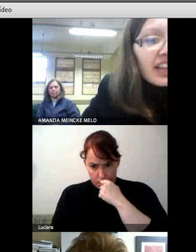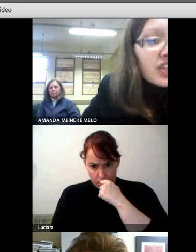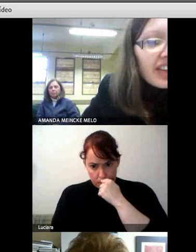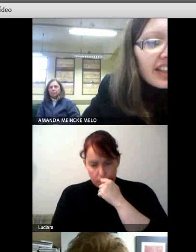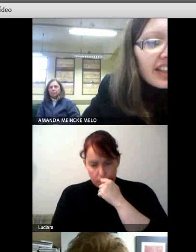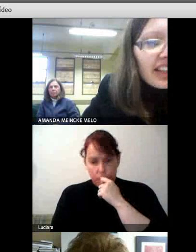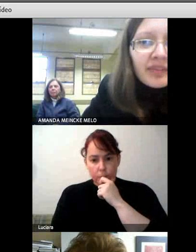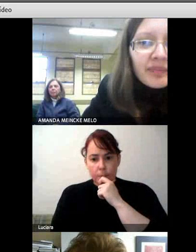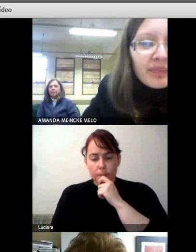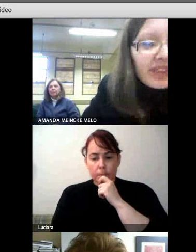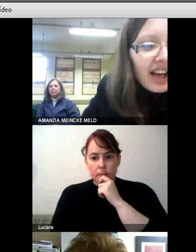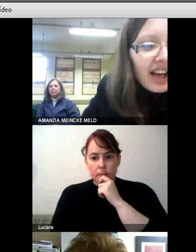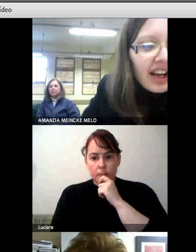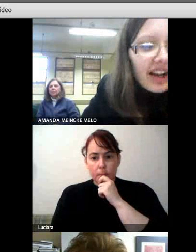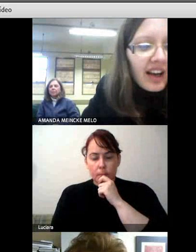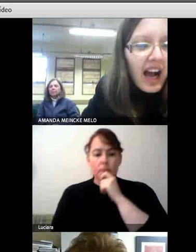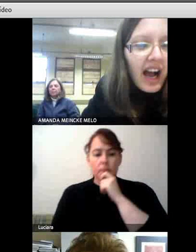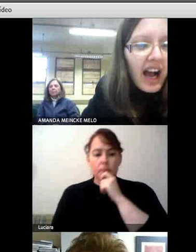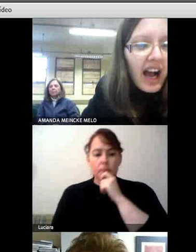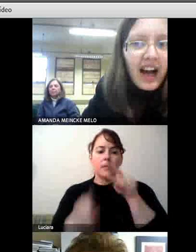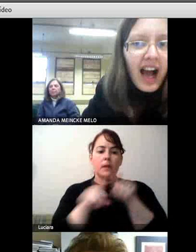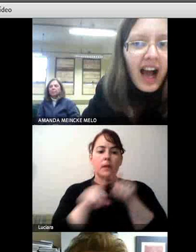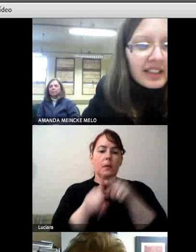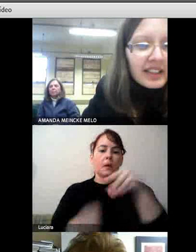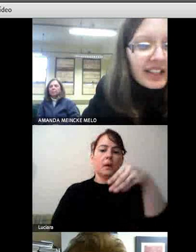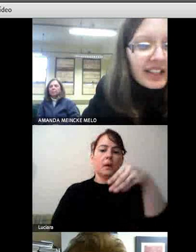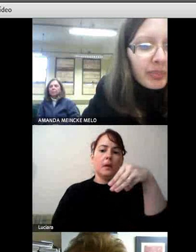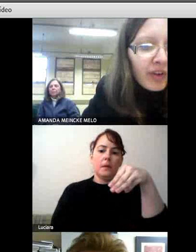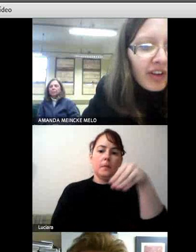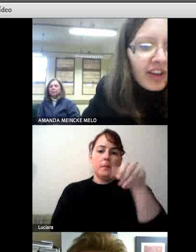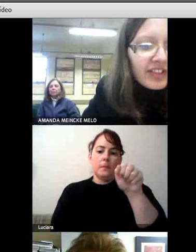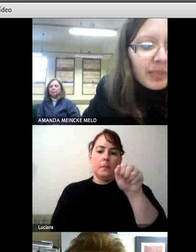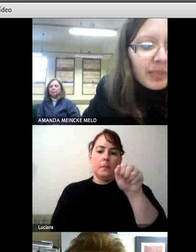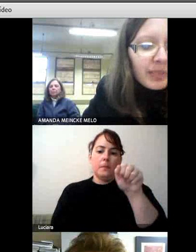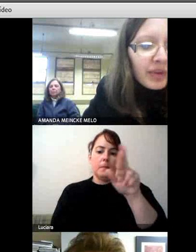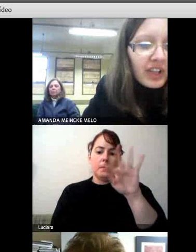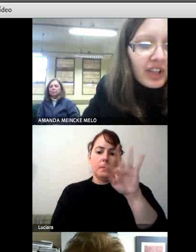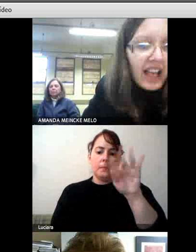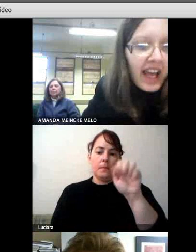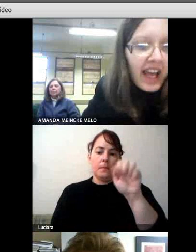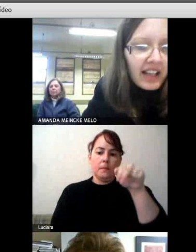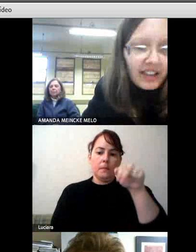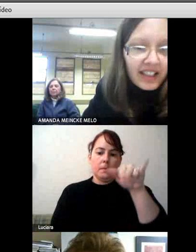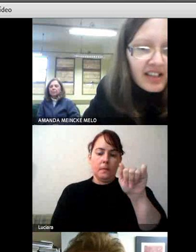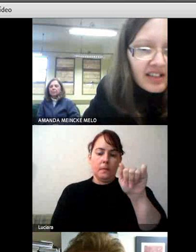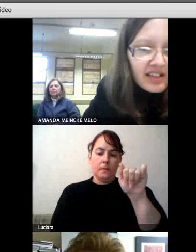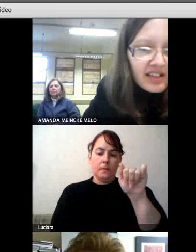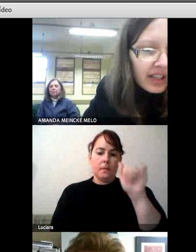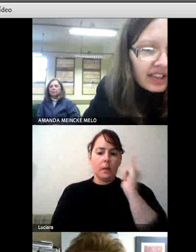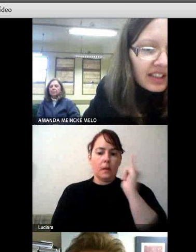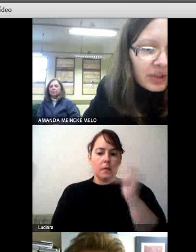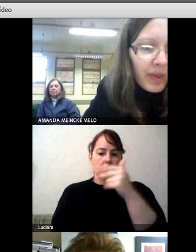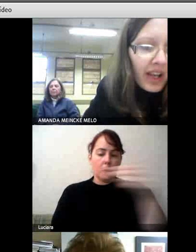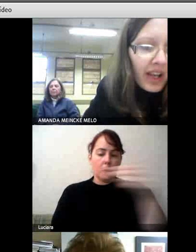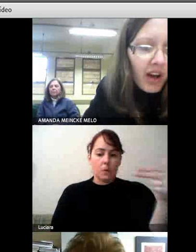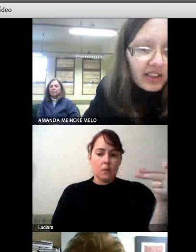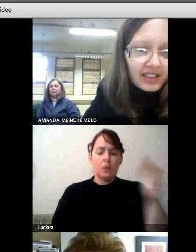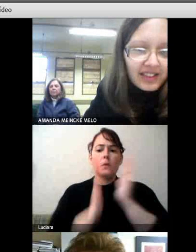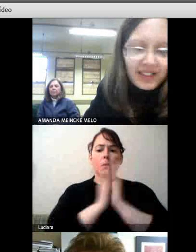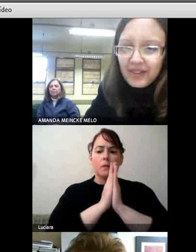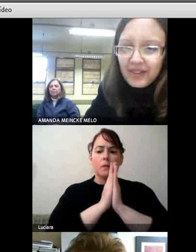um recadinho aqui. A necessidade dela é bem específica. Esse Amanda, não vai, por favor, avisa a professora Léa que é sim Maritânia de